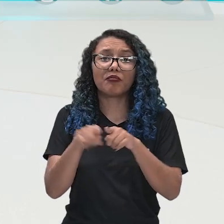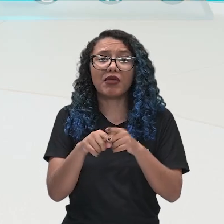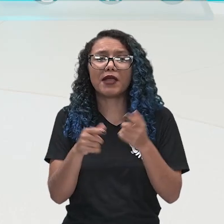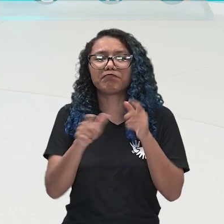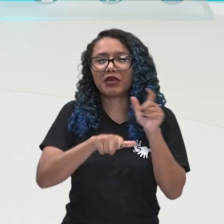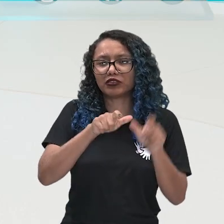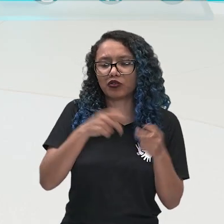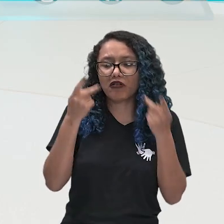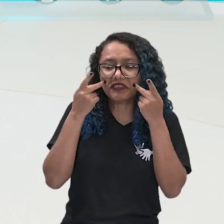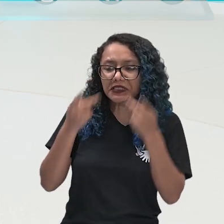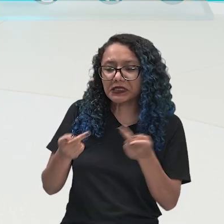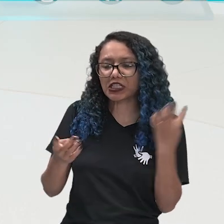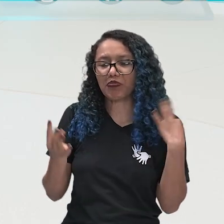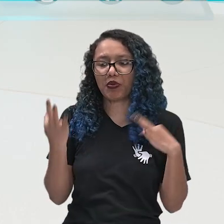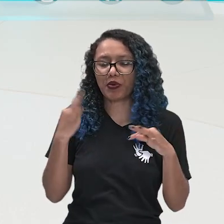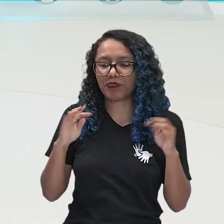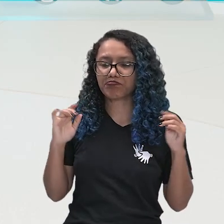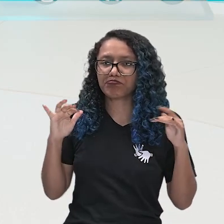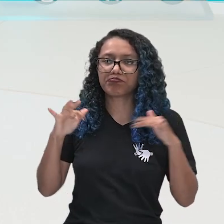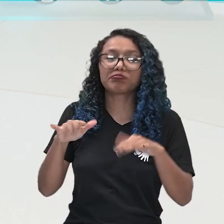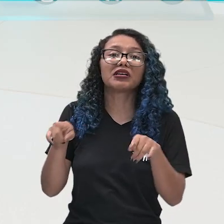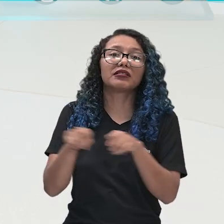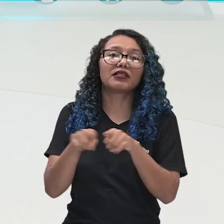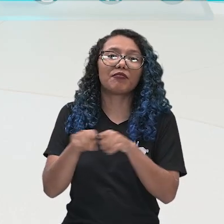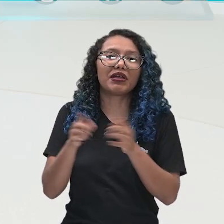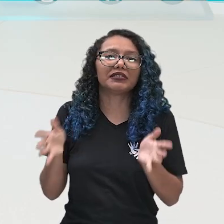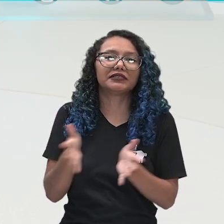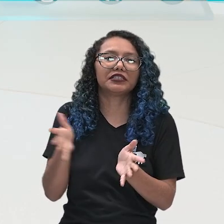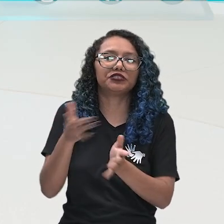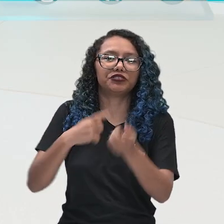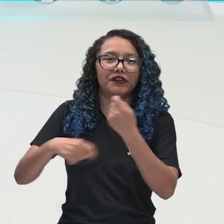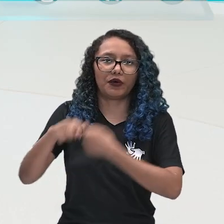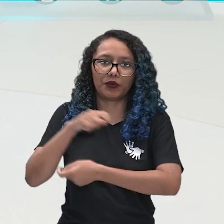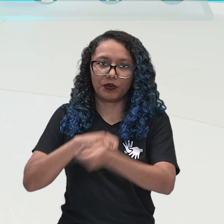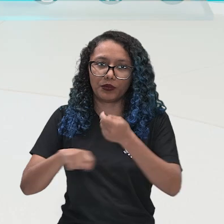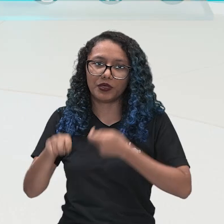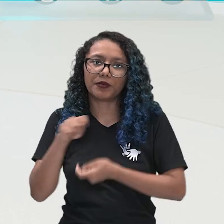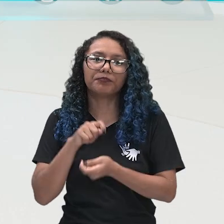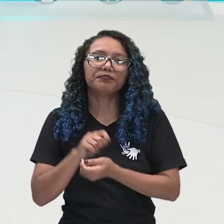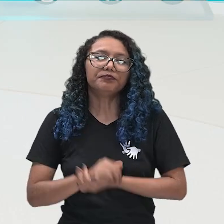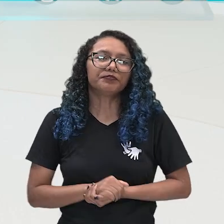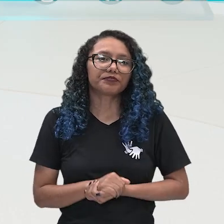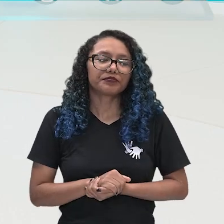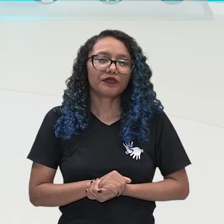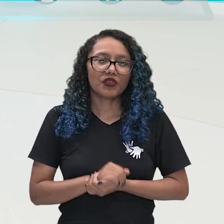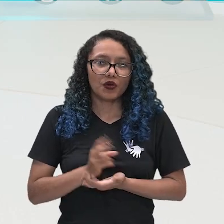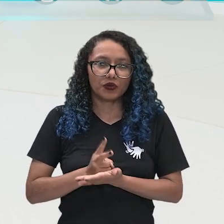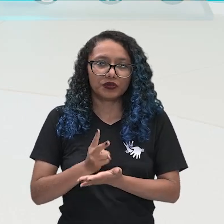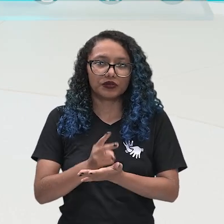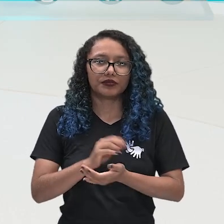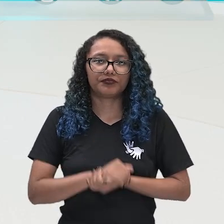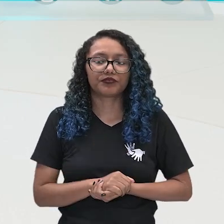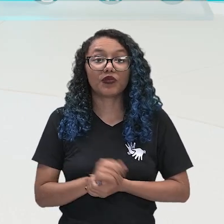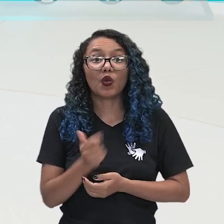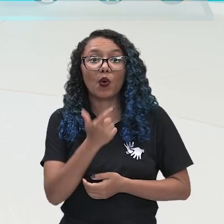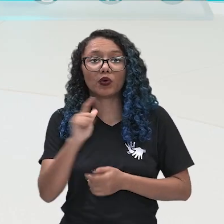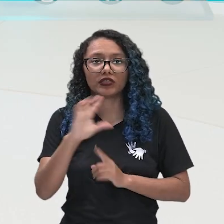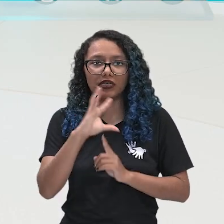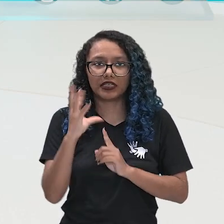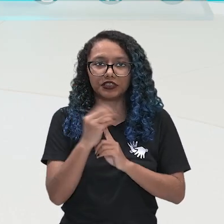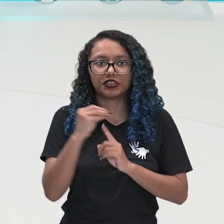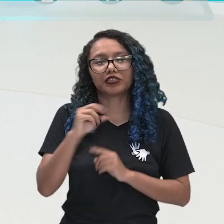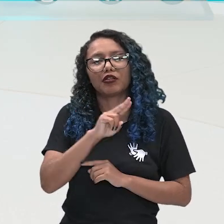visitantes vão movimentar também a economia. Continuando. A artista, Jane,